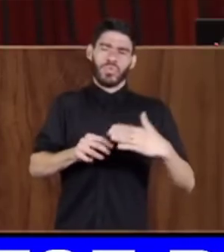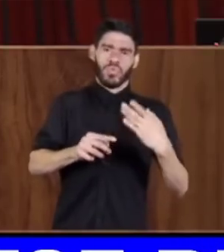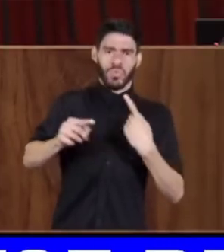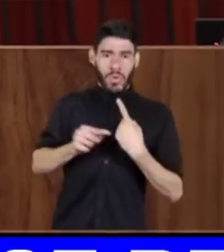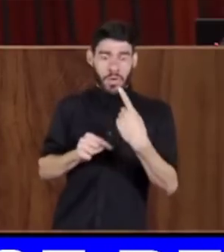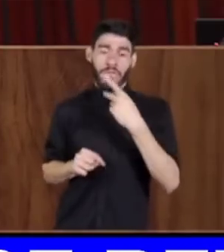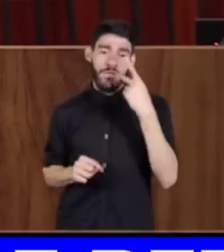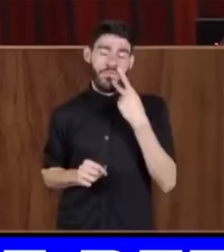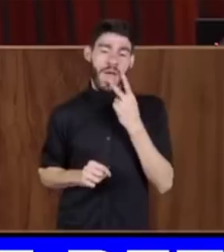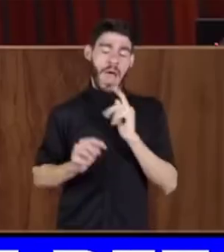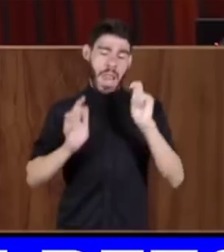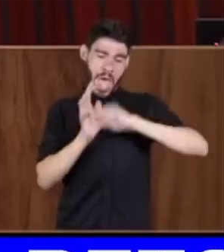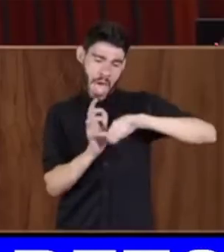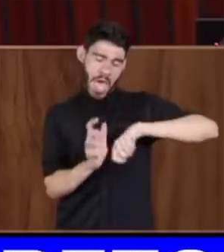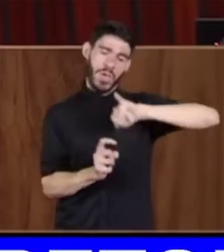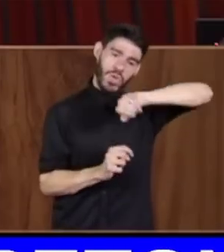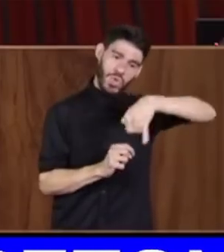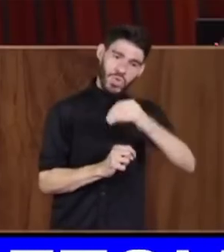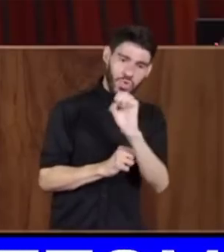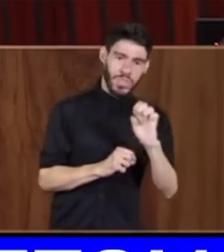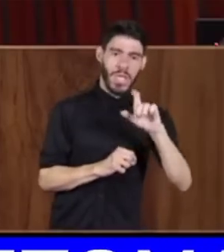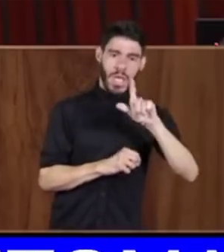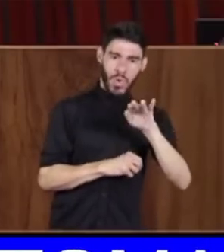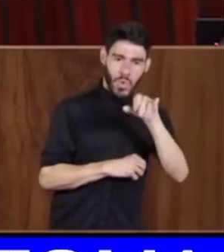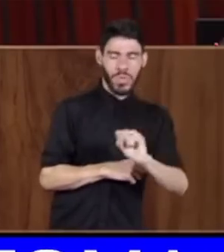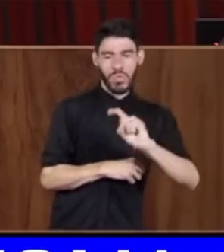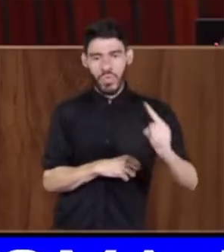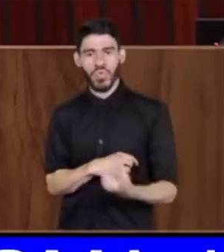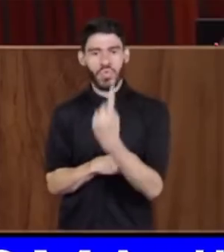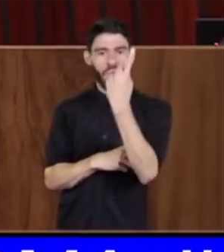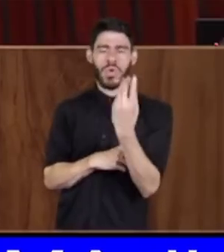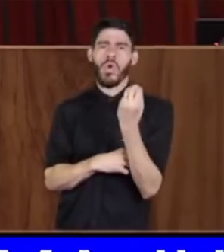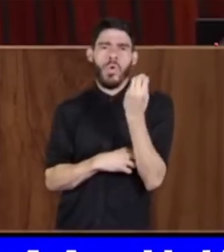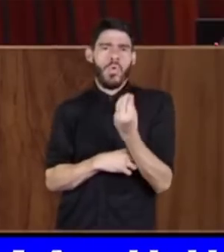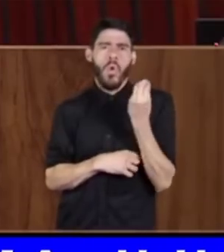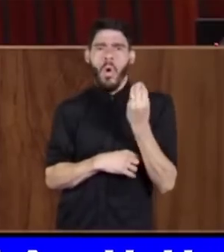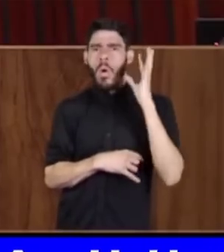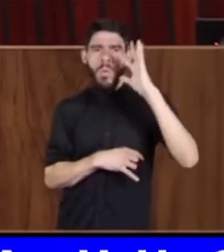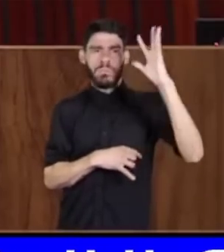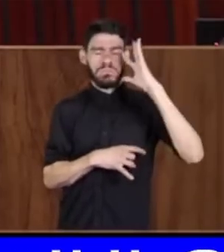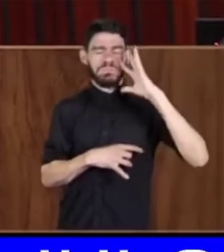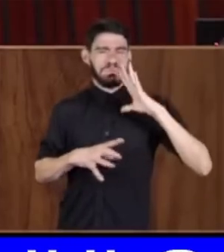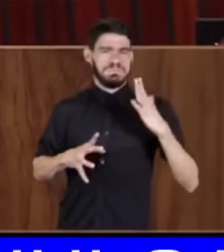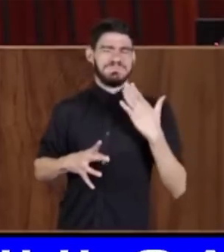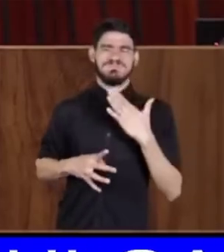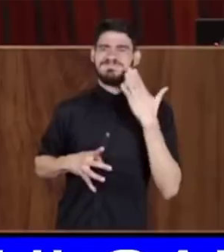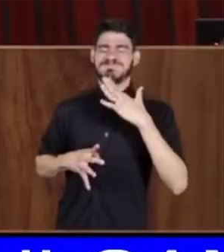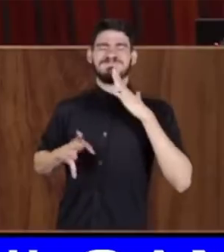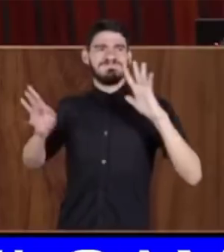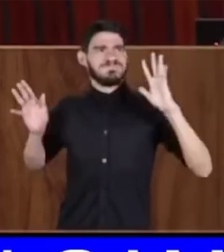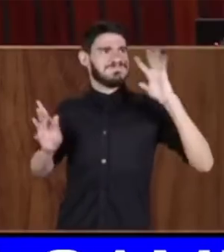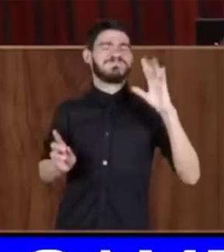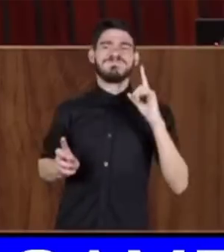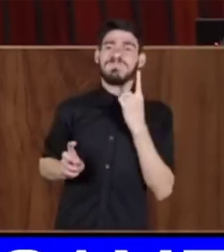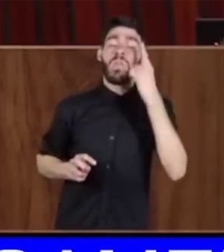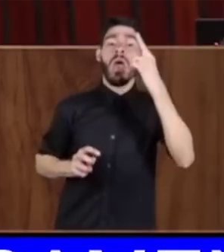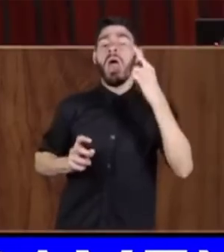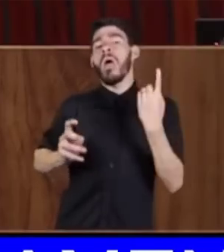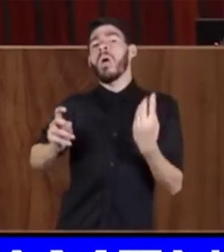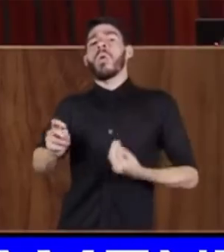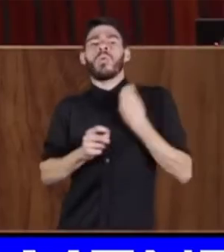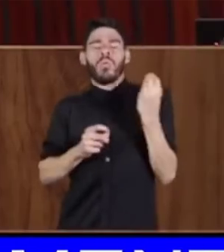Luiz Aidar Prado, aspas, a única forma de atravessar os imaginários cristalizados das fantasias ideológicas